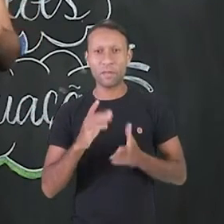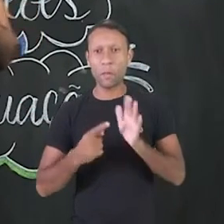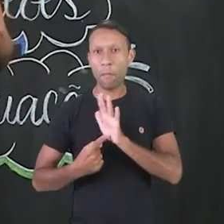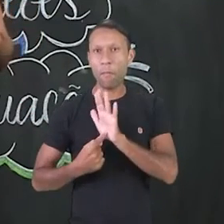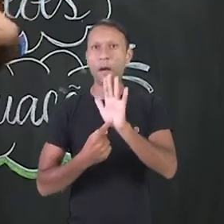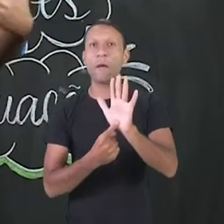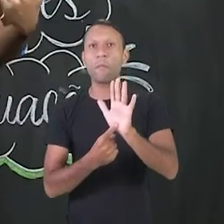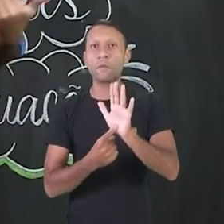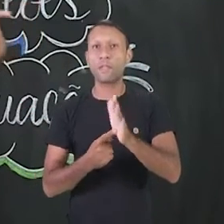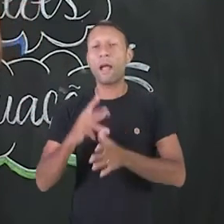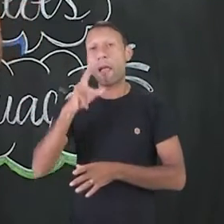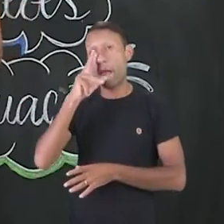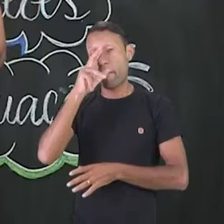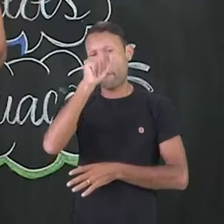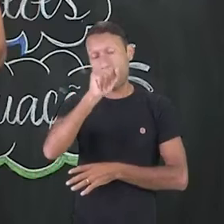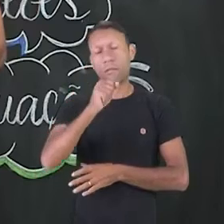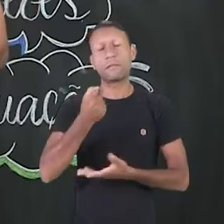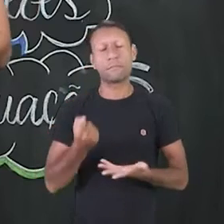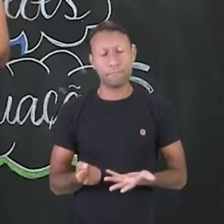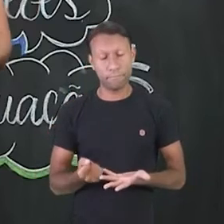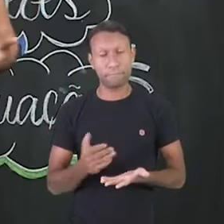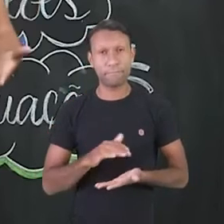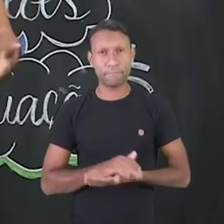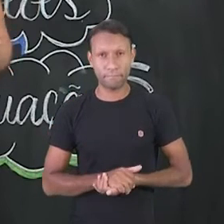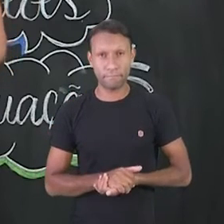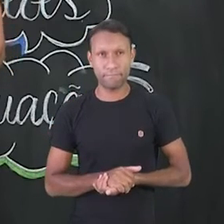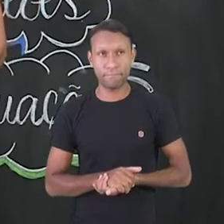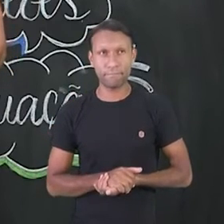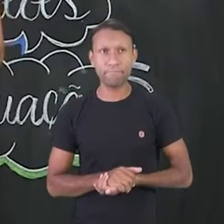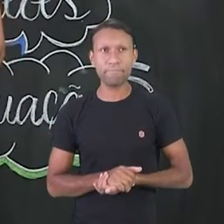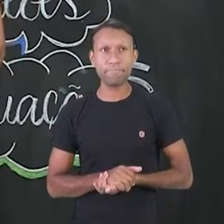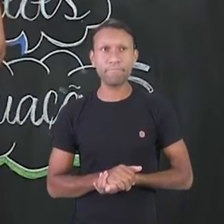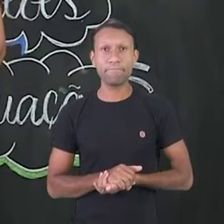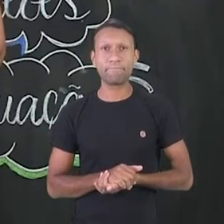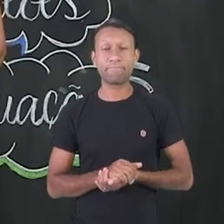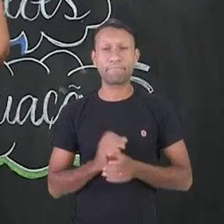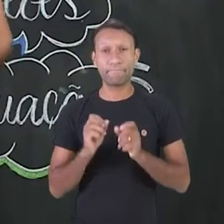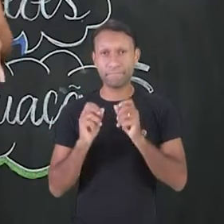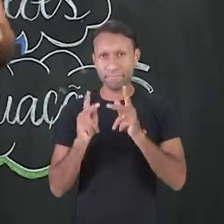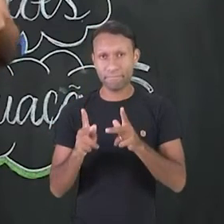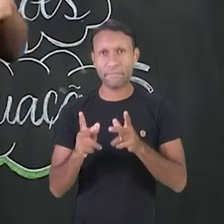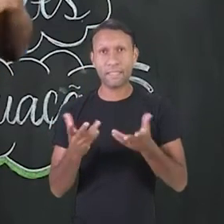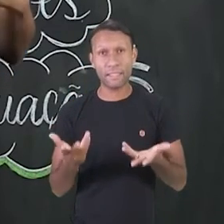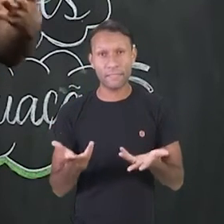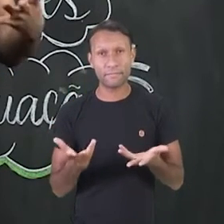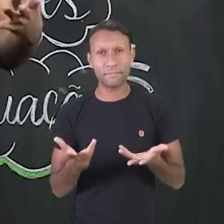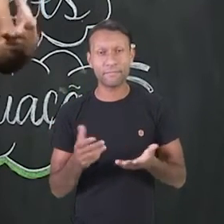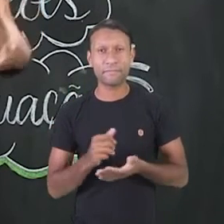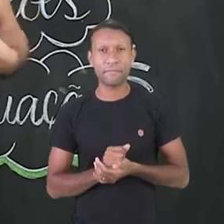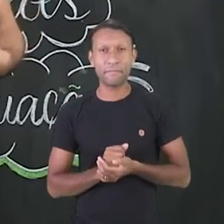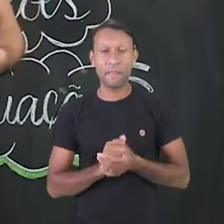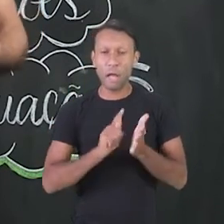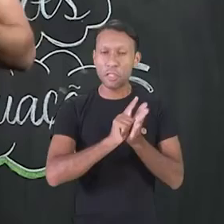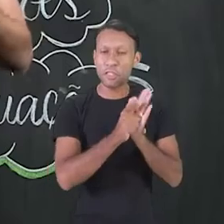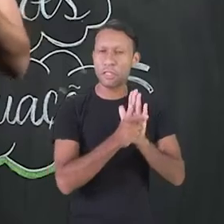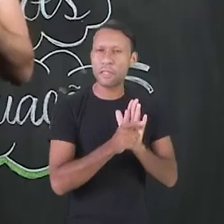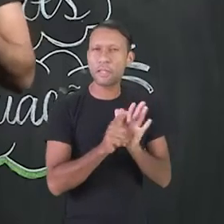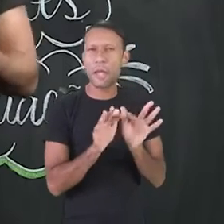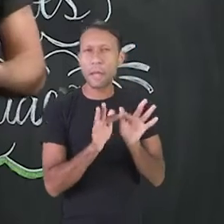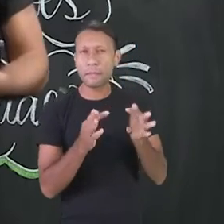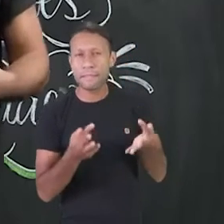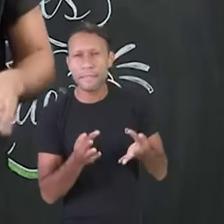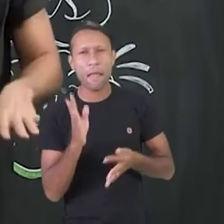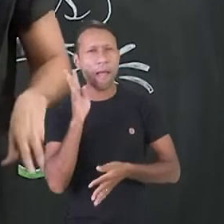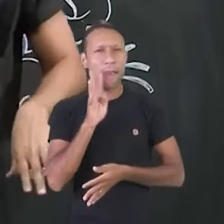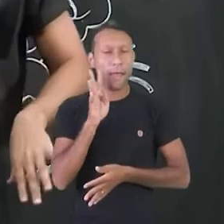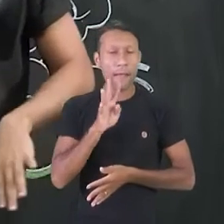super forte com o contexto social no qual as pessoas estão inseridas, ok? Então, esse gênero tão simples, tão